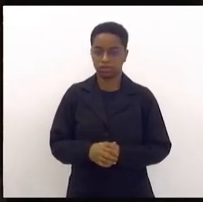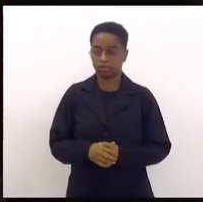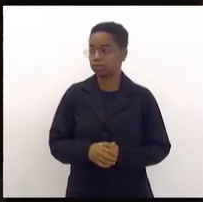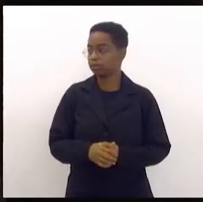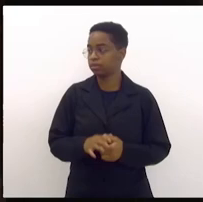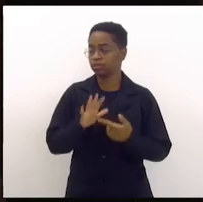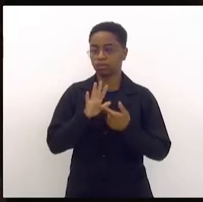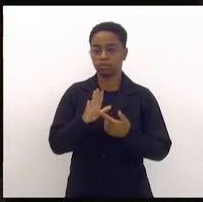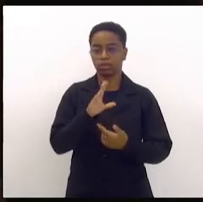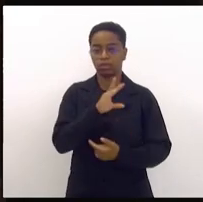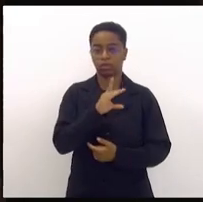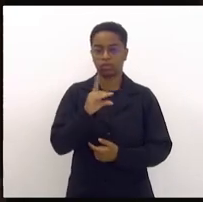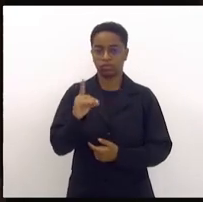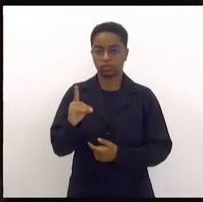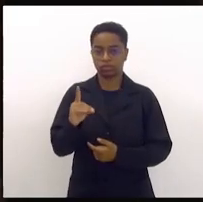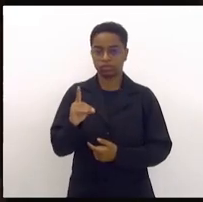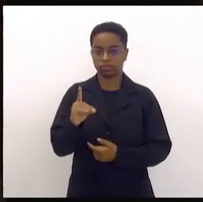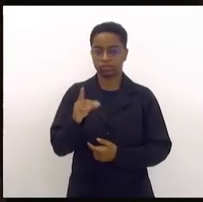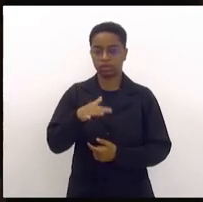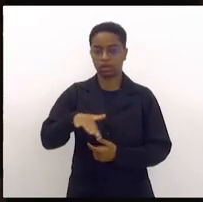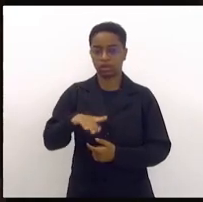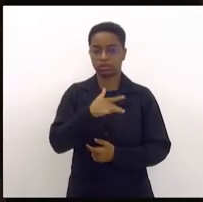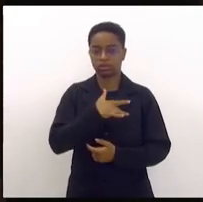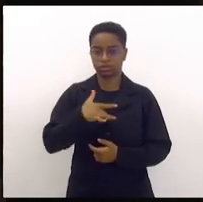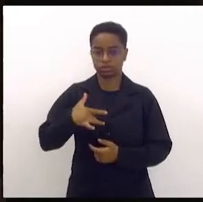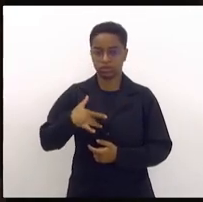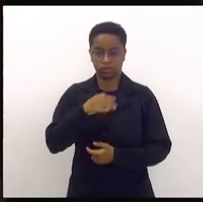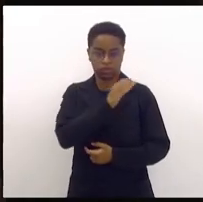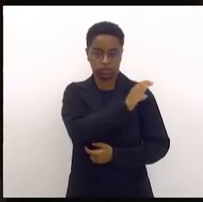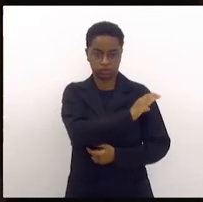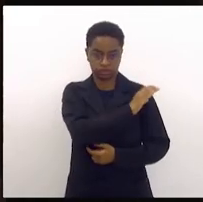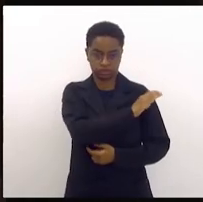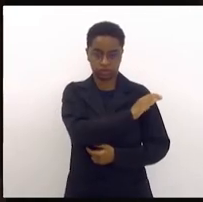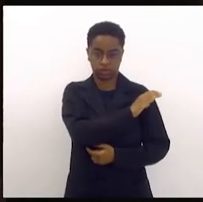a coordenadora de saúde de Campos,